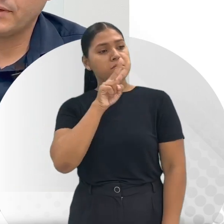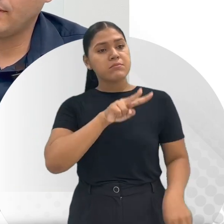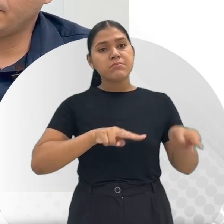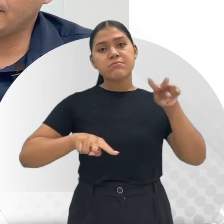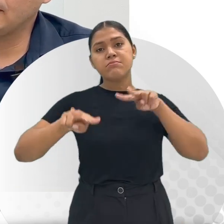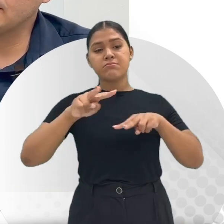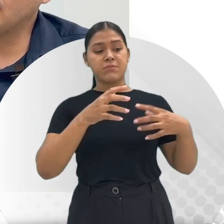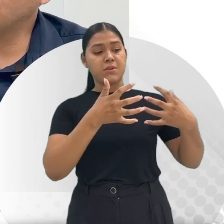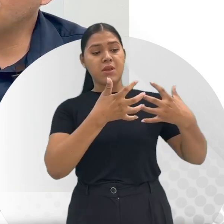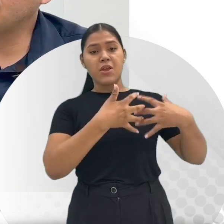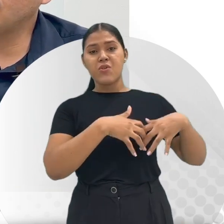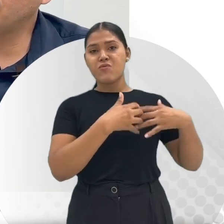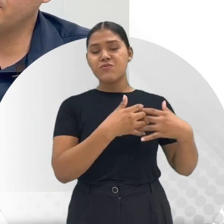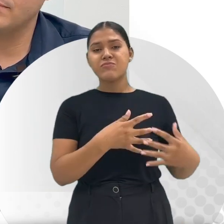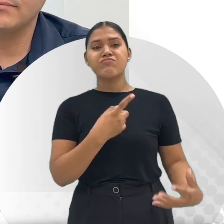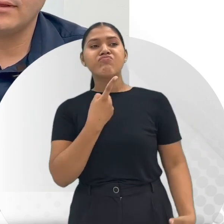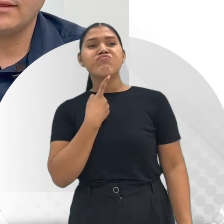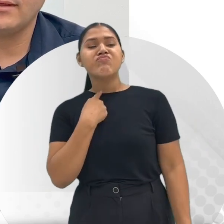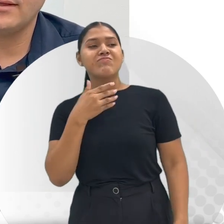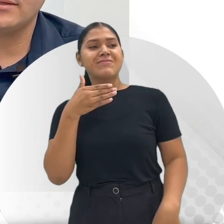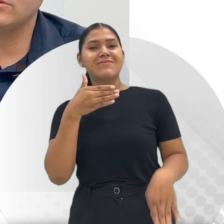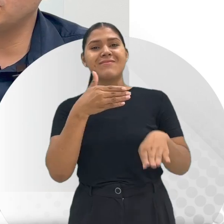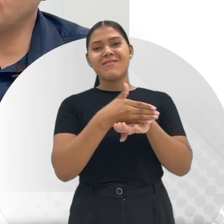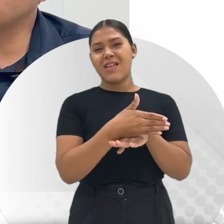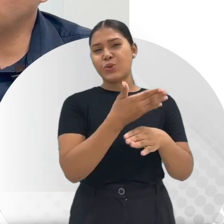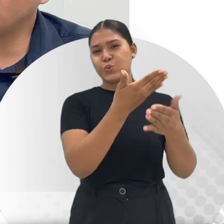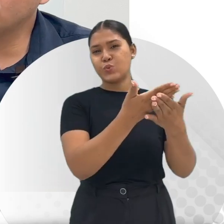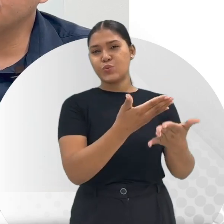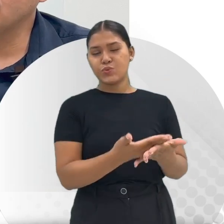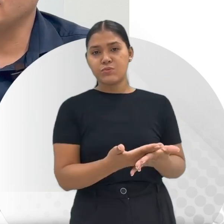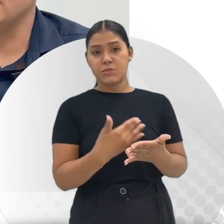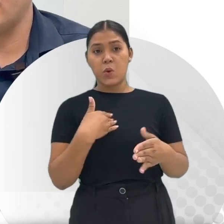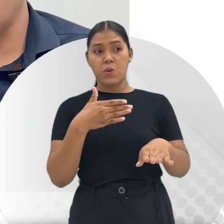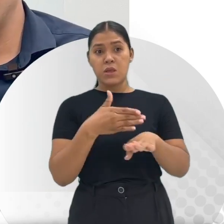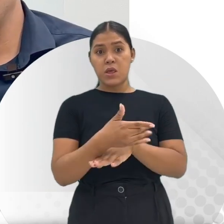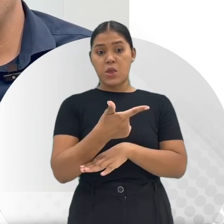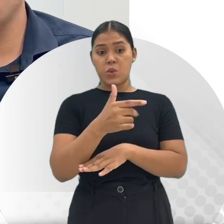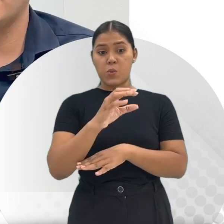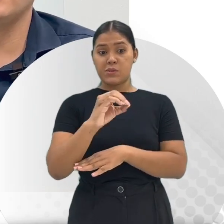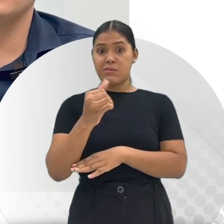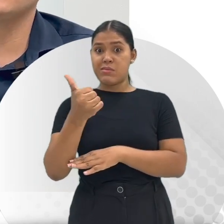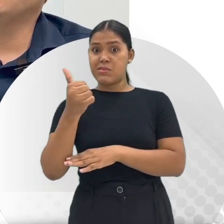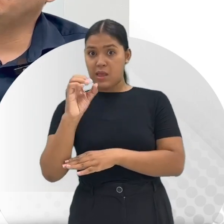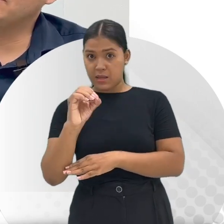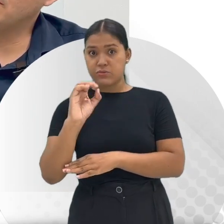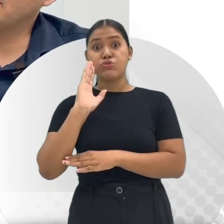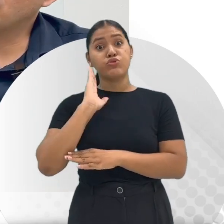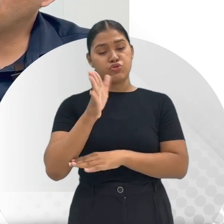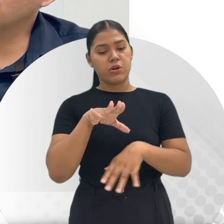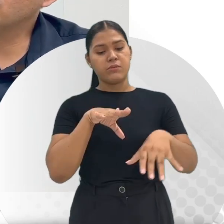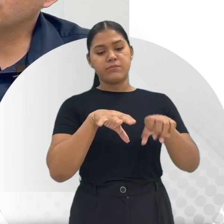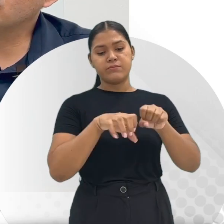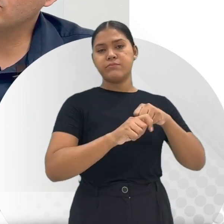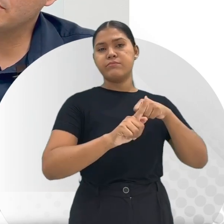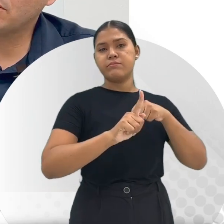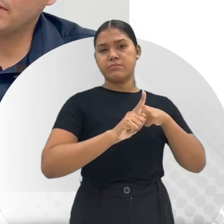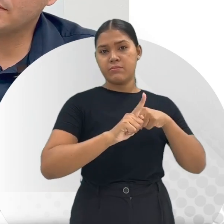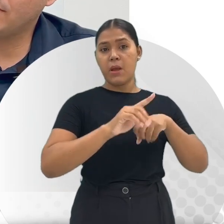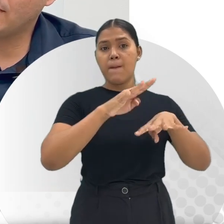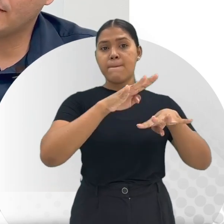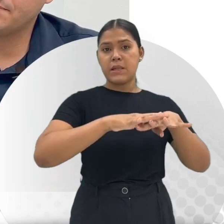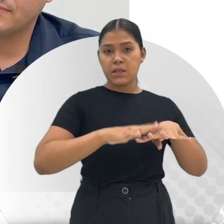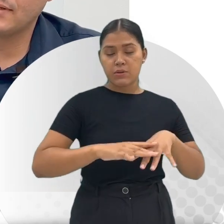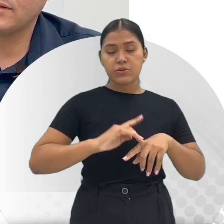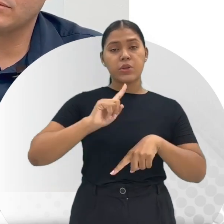ansioso para ingressar, e eu ingressei nele em 2010 como aluno, já formado em matemática, mas eu ingressei como aluno do curso